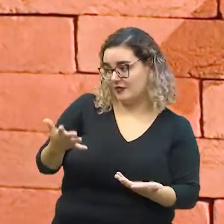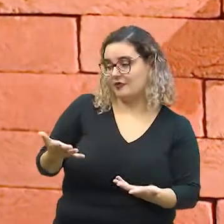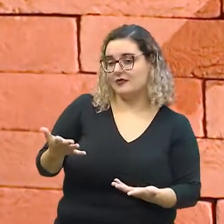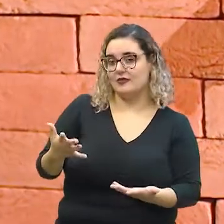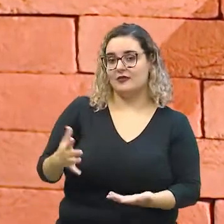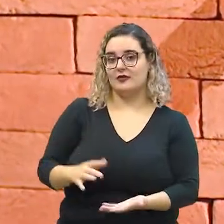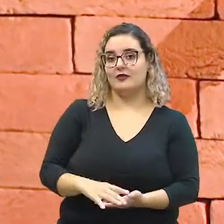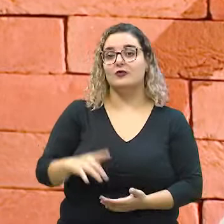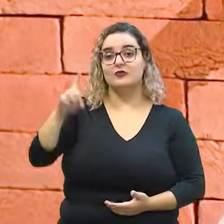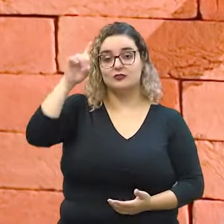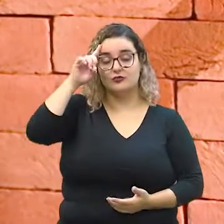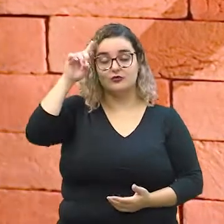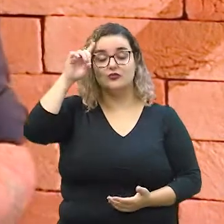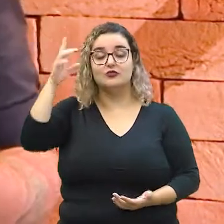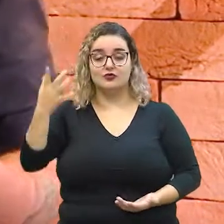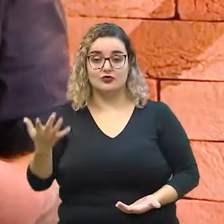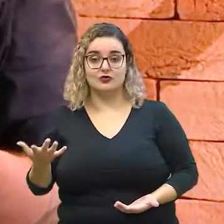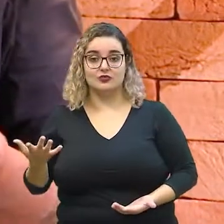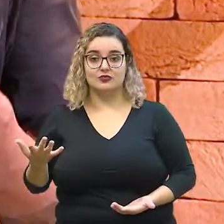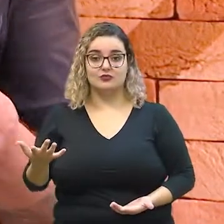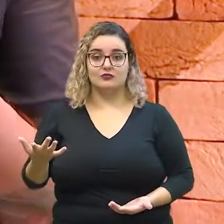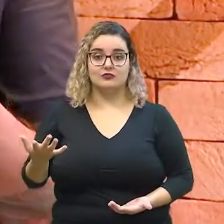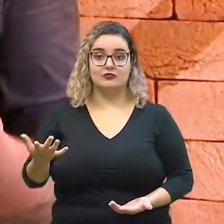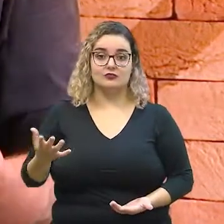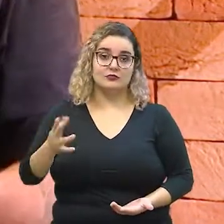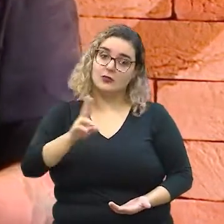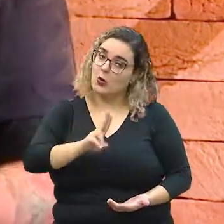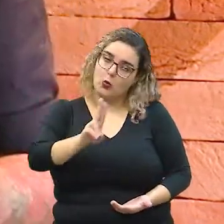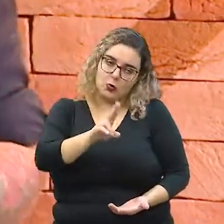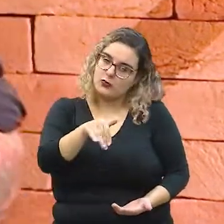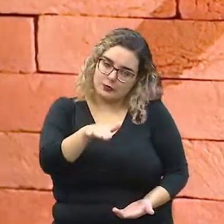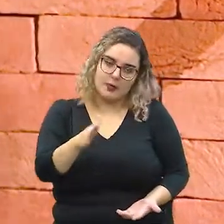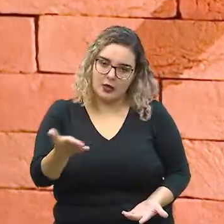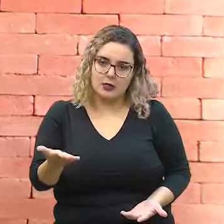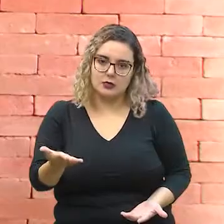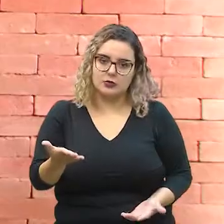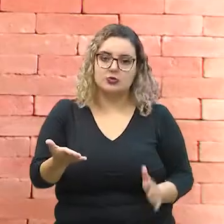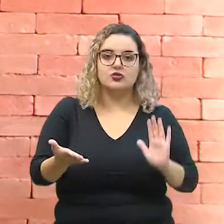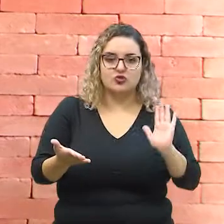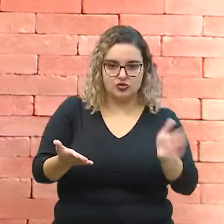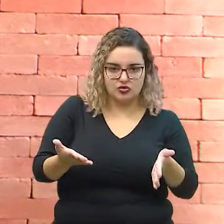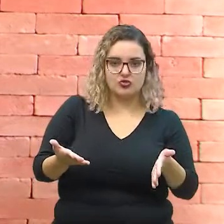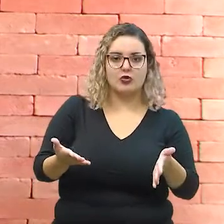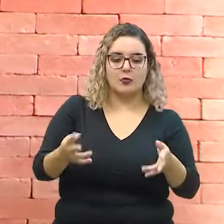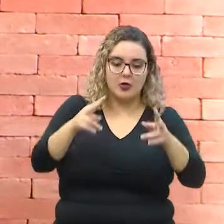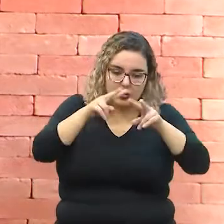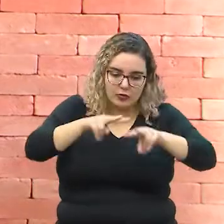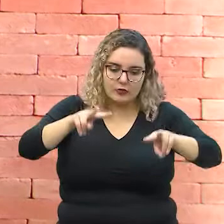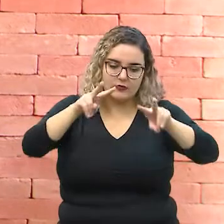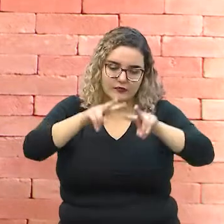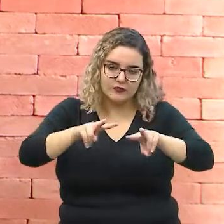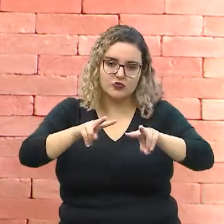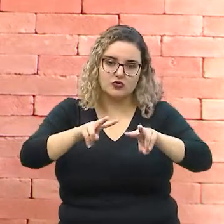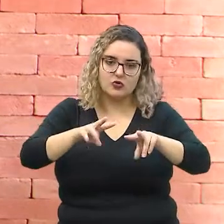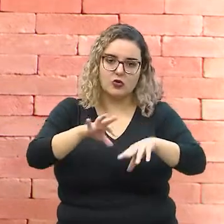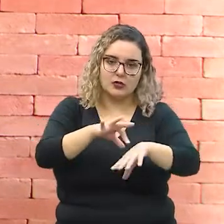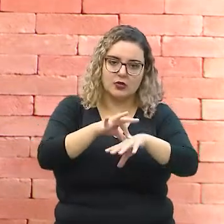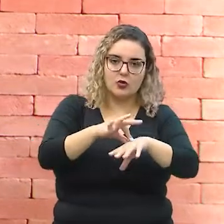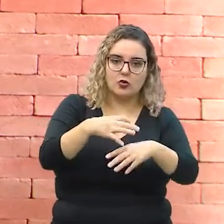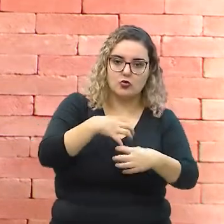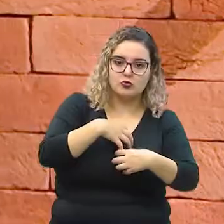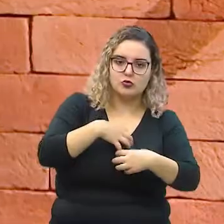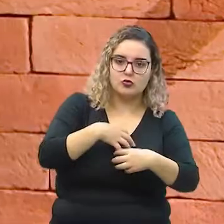assim. No dia a dia, eu não uso mais porque eu já consigo, pelo visual da carne, pelo jeito que ela